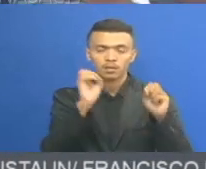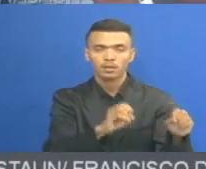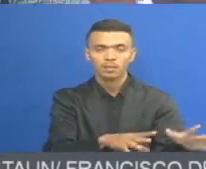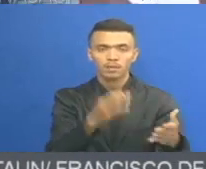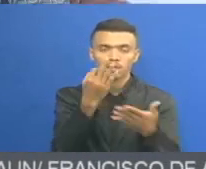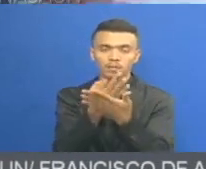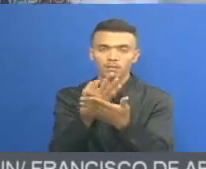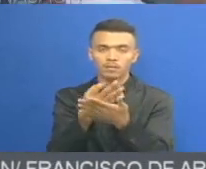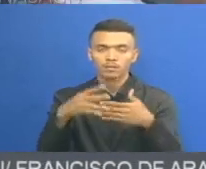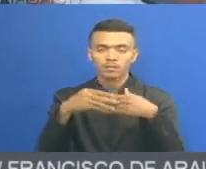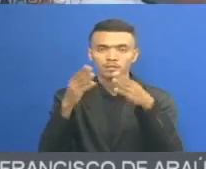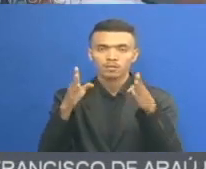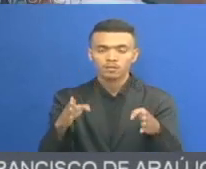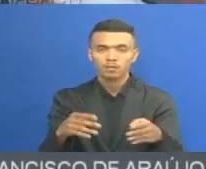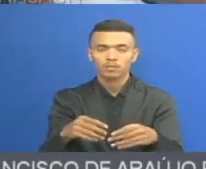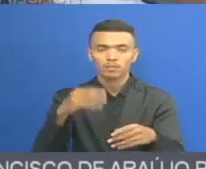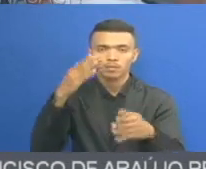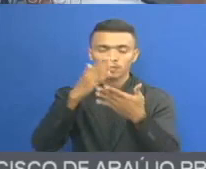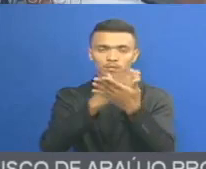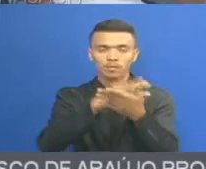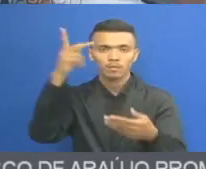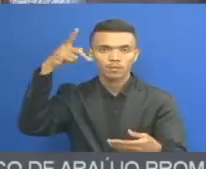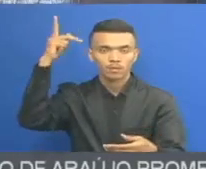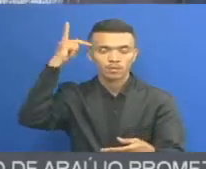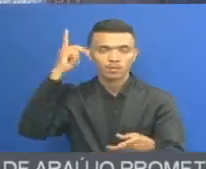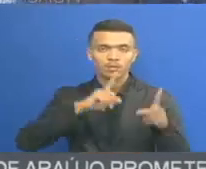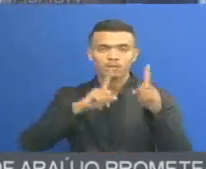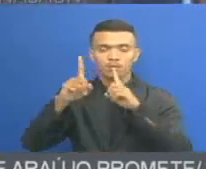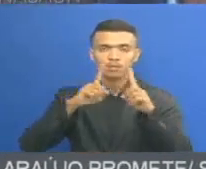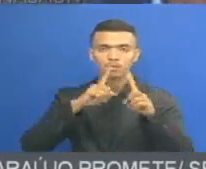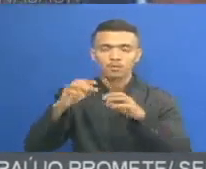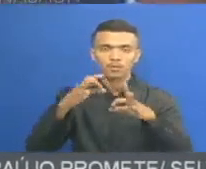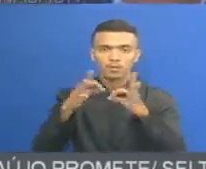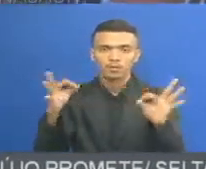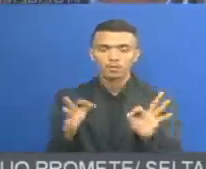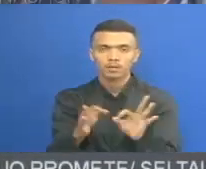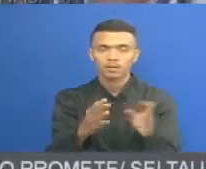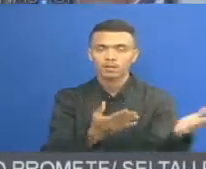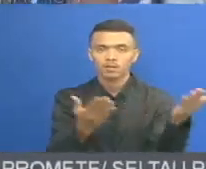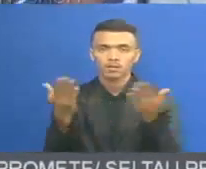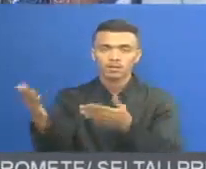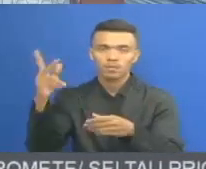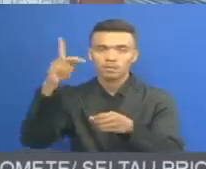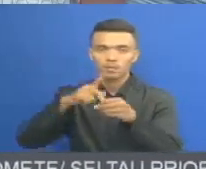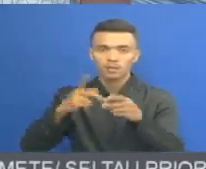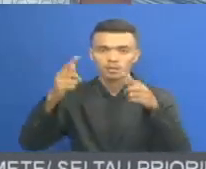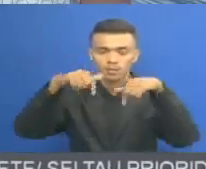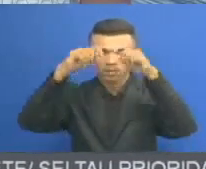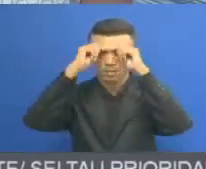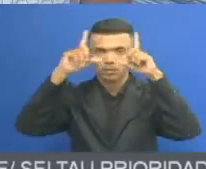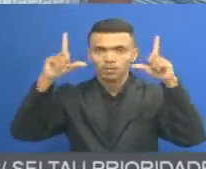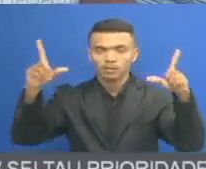vitalícia mensal, promove política, negociação dia, ori canaliza cadoras mai Timor-Leste. Além de